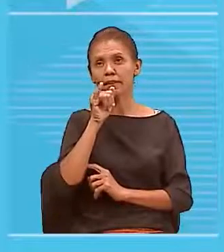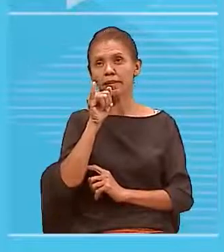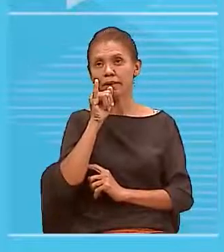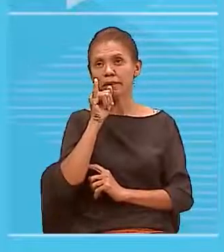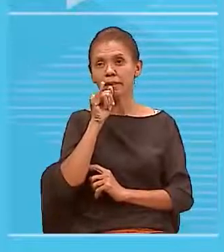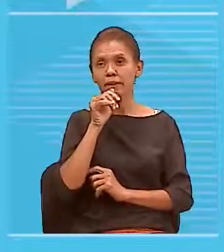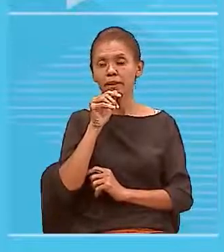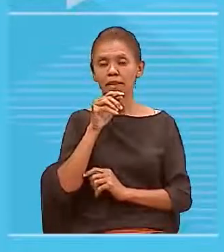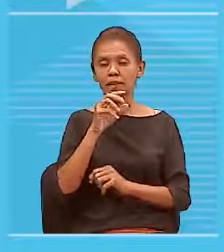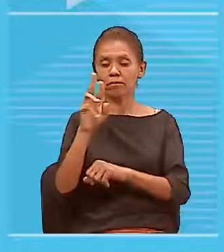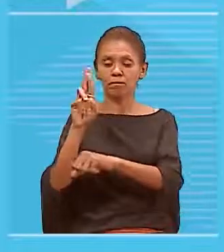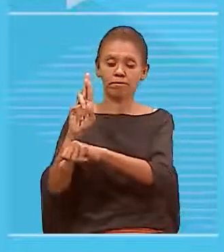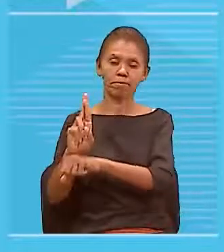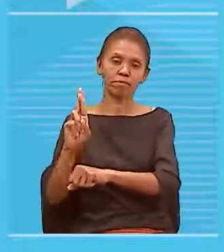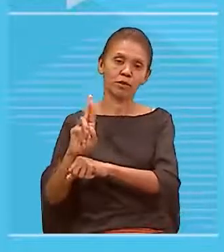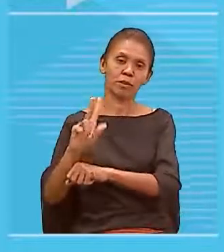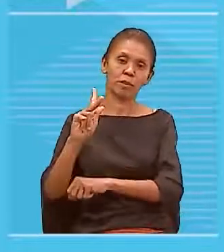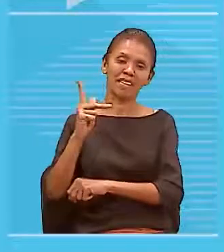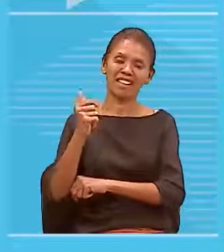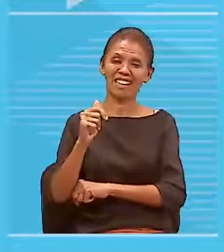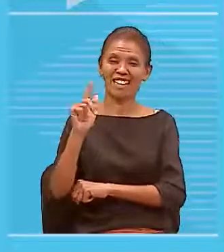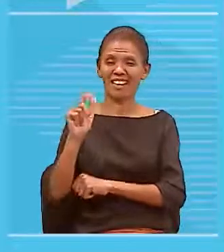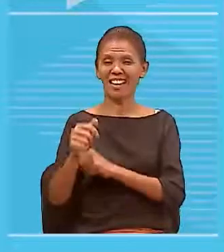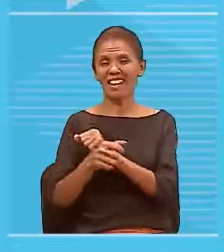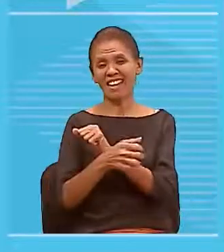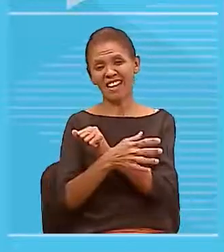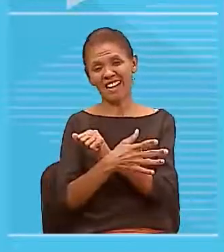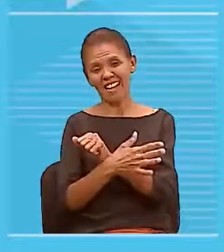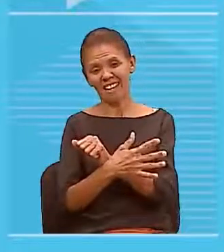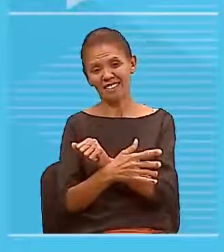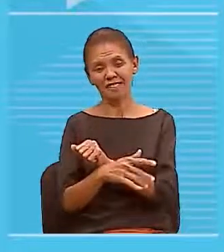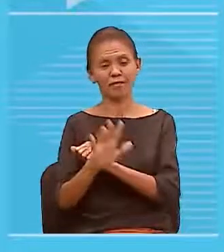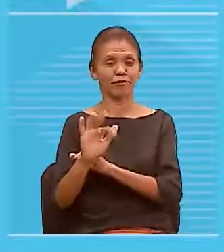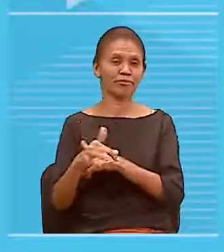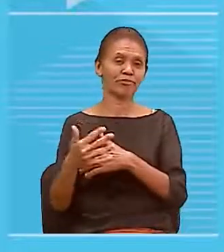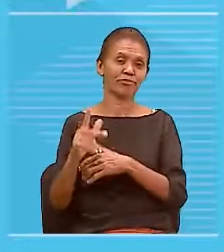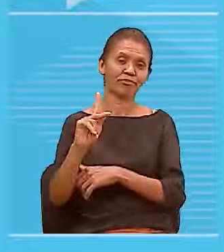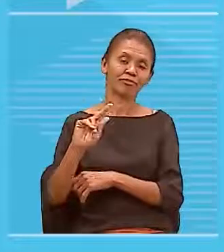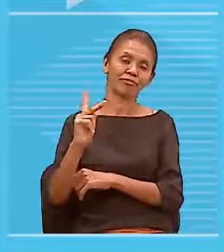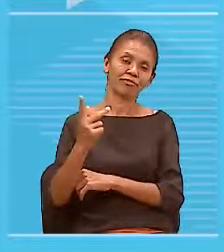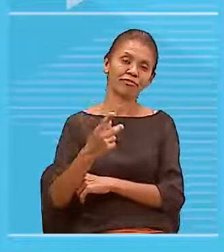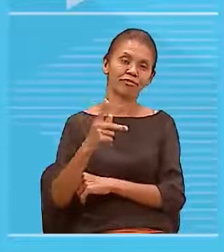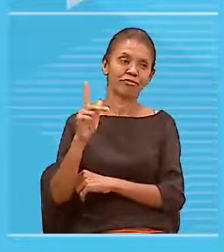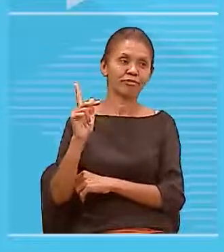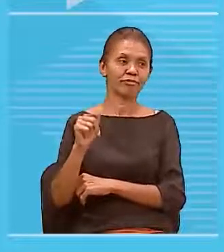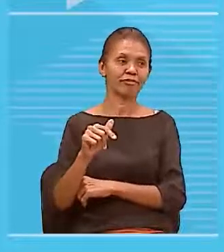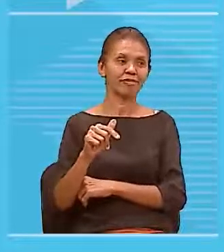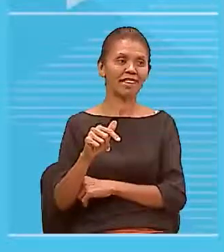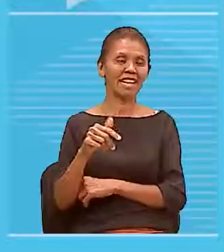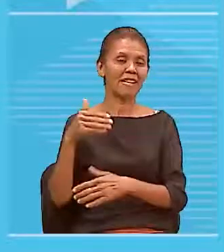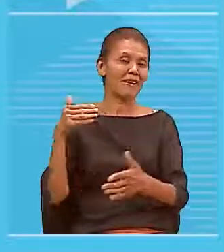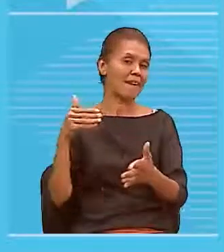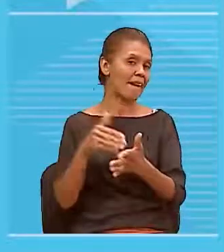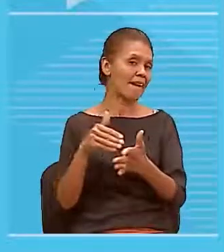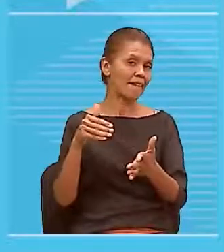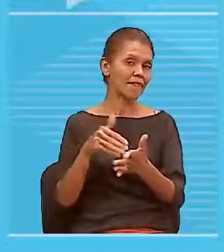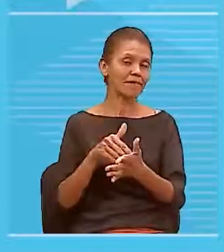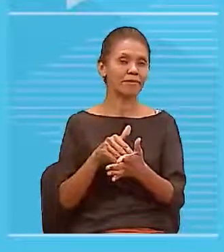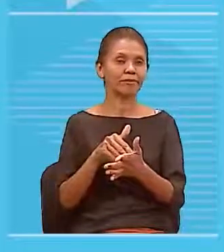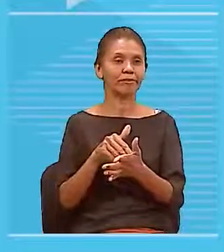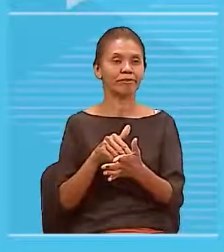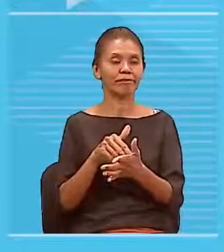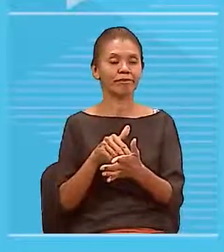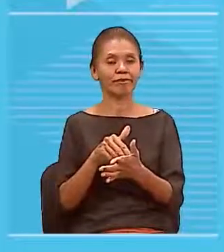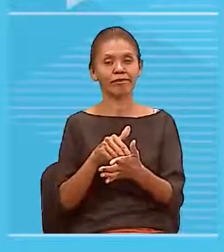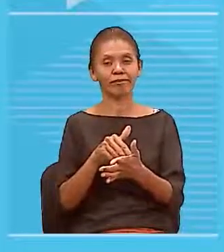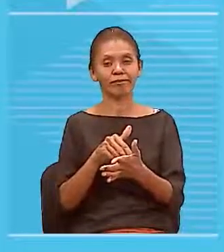pouco ácido, né? Então, esse pH, ele vai ser um fator limitante, né? Ele